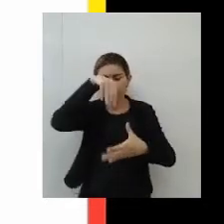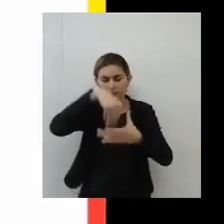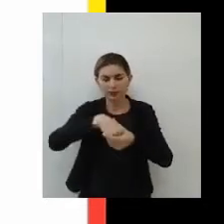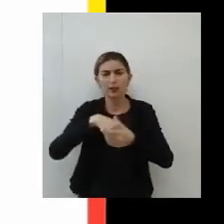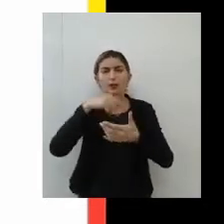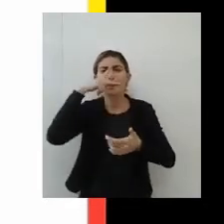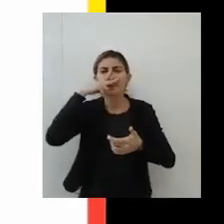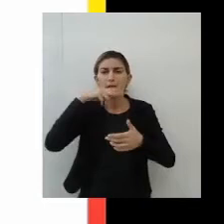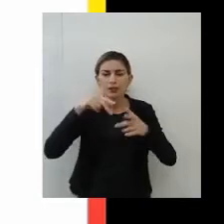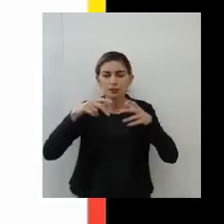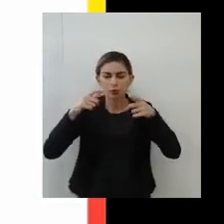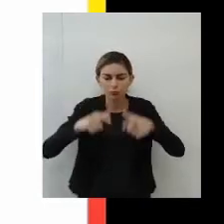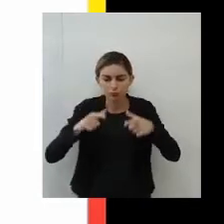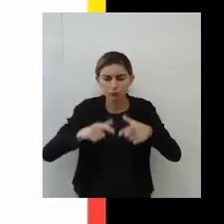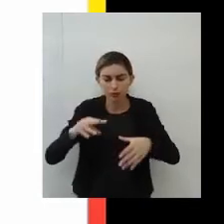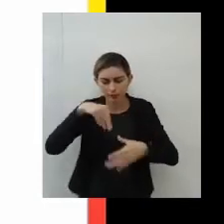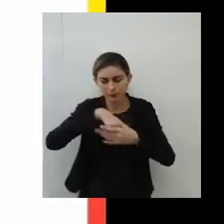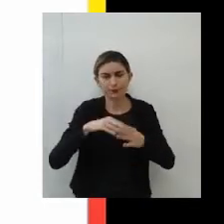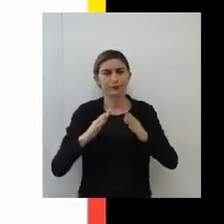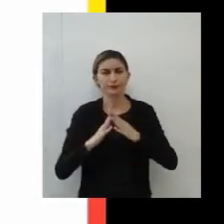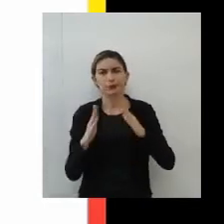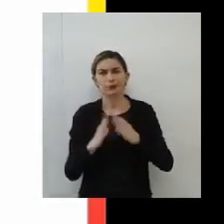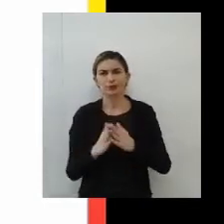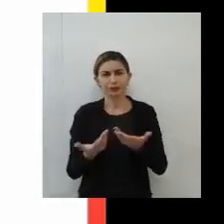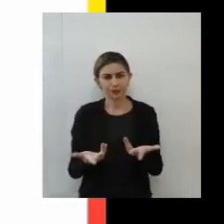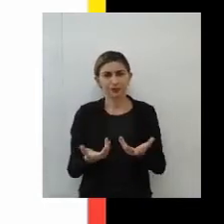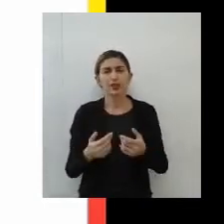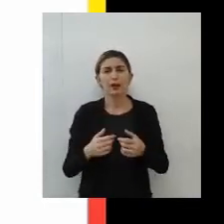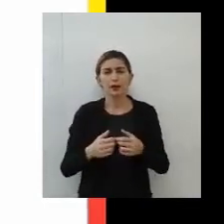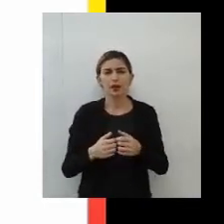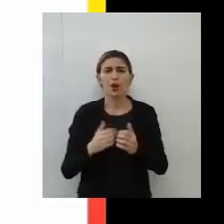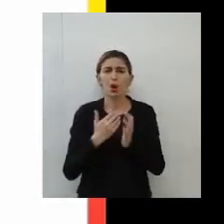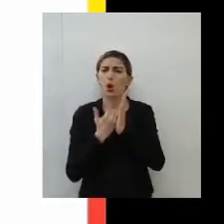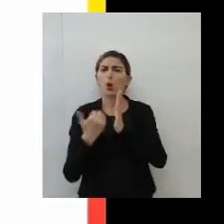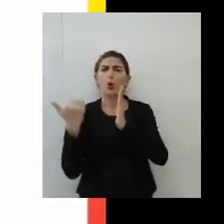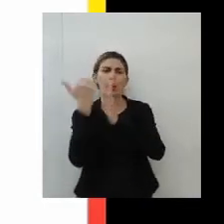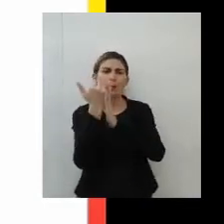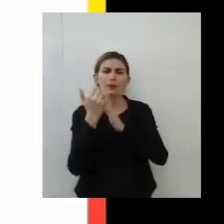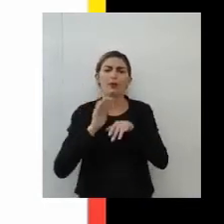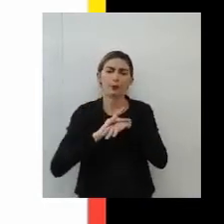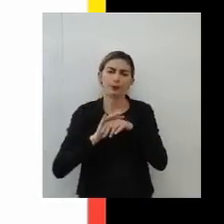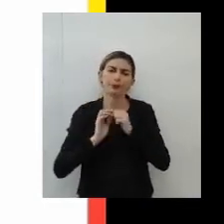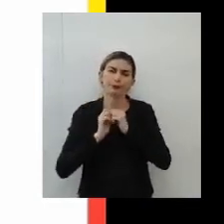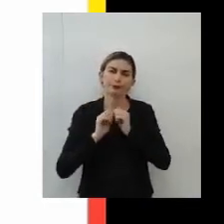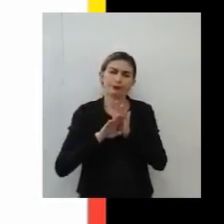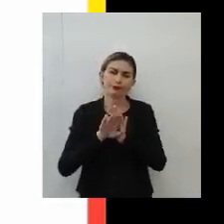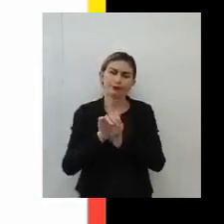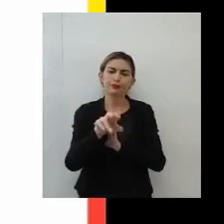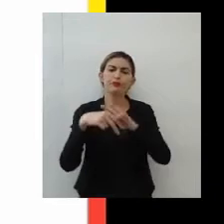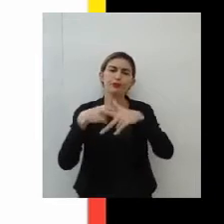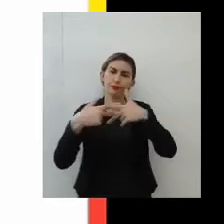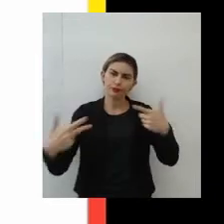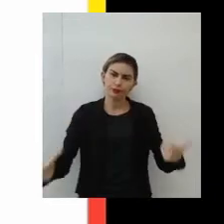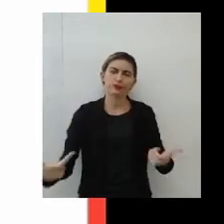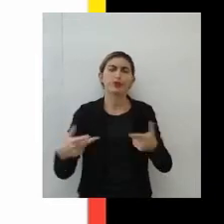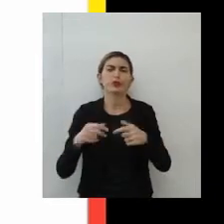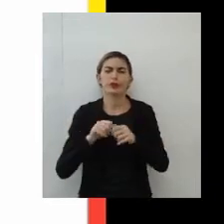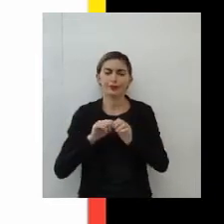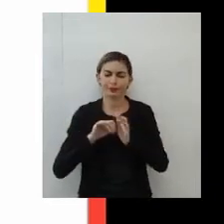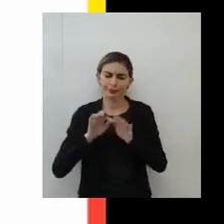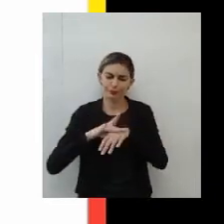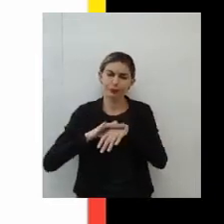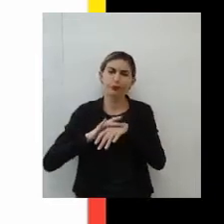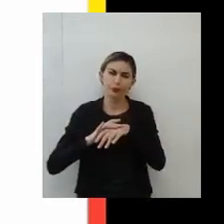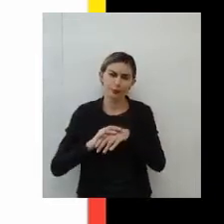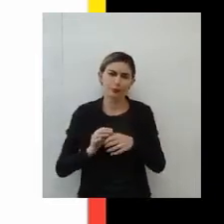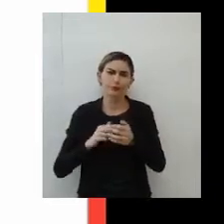o mesmo espaço. Tá bem? O que contribui ainda mais para a proliferação da pulga, dos ratos e,